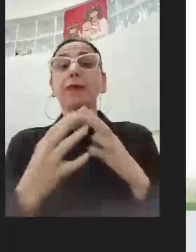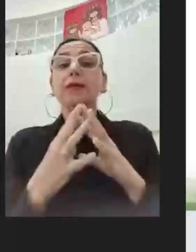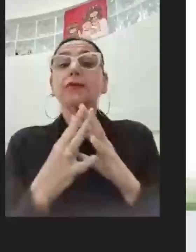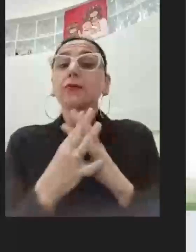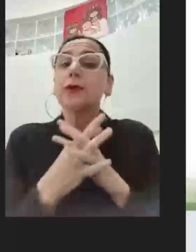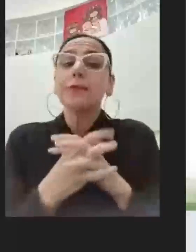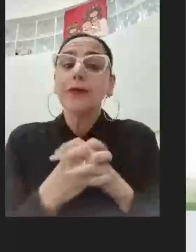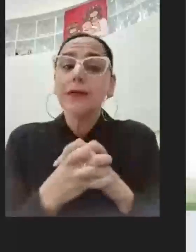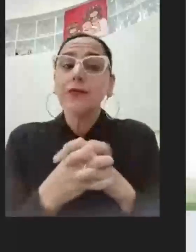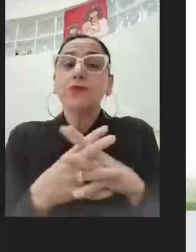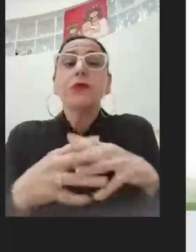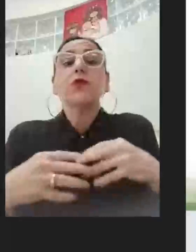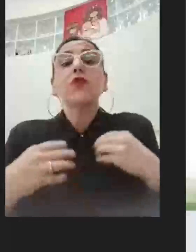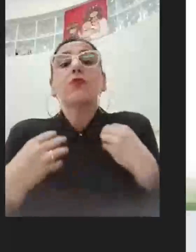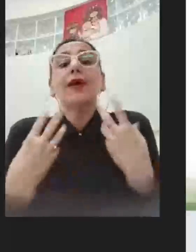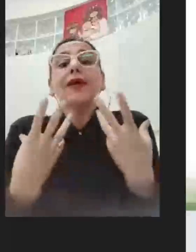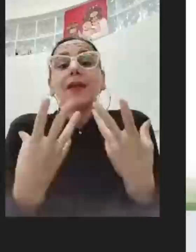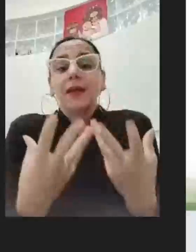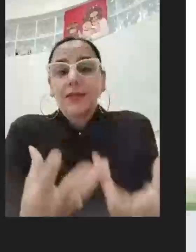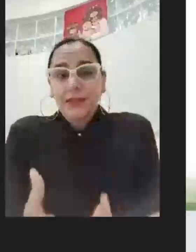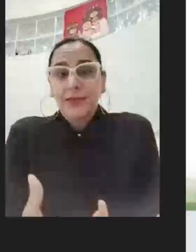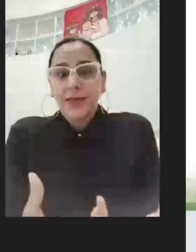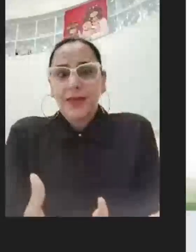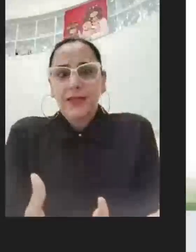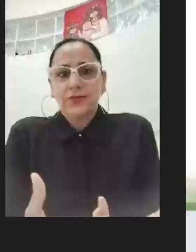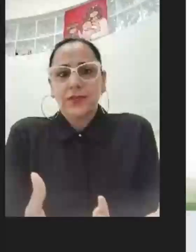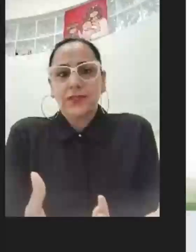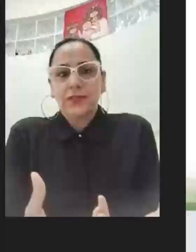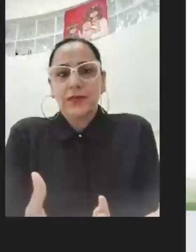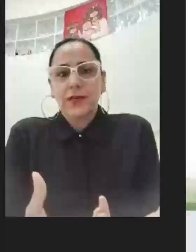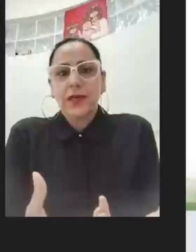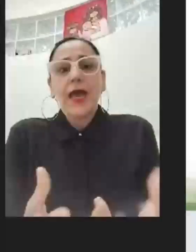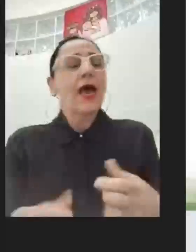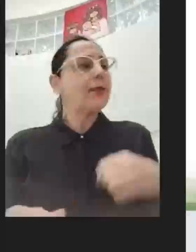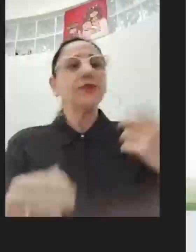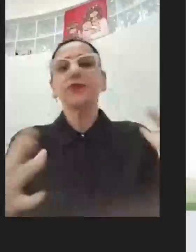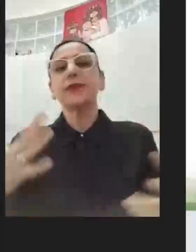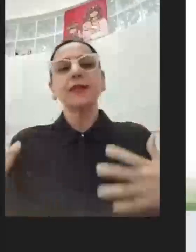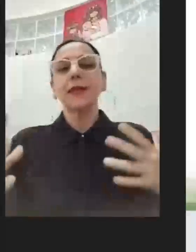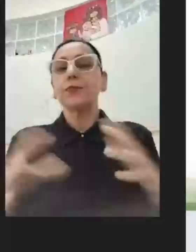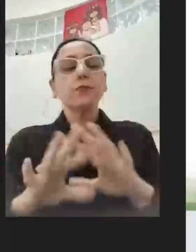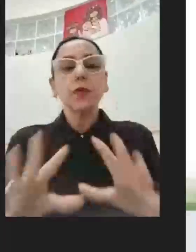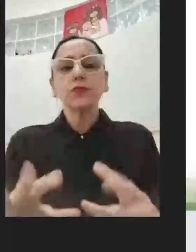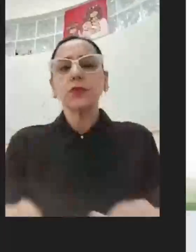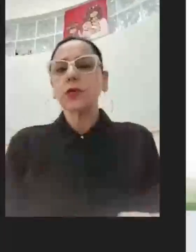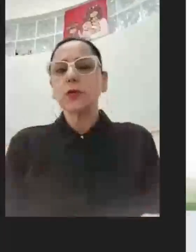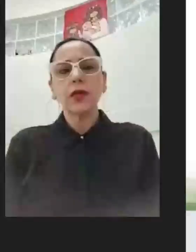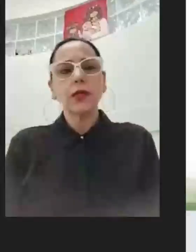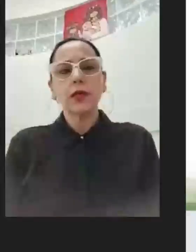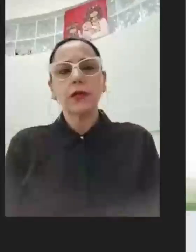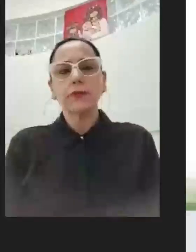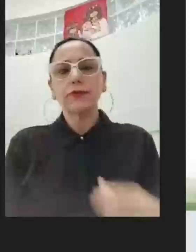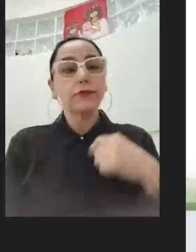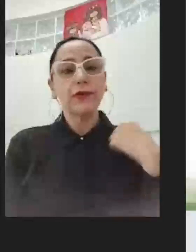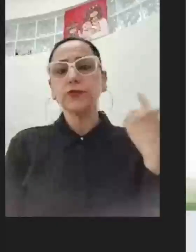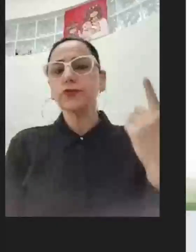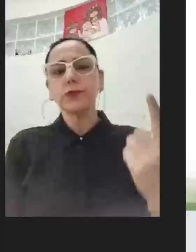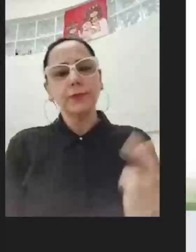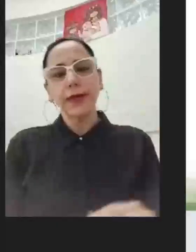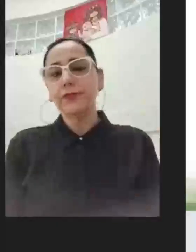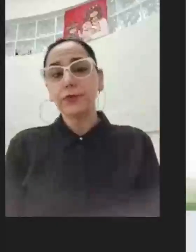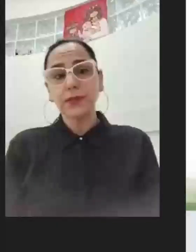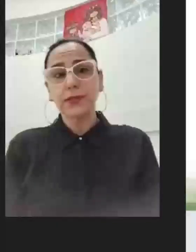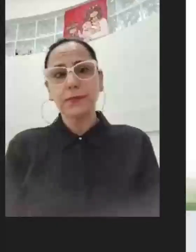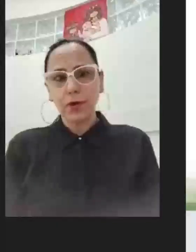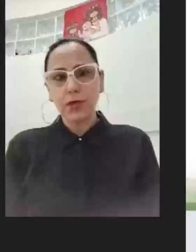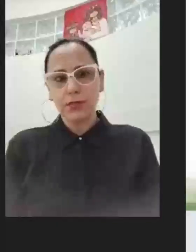sabe? Abraçou a mãe, explicou como é que ela ia receber aquela anestesia. Ah, mas não dá tempo. Mesmo na correria, foi